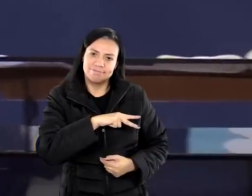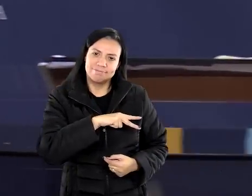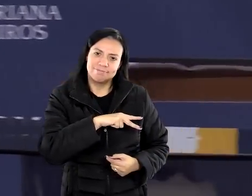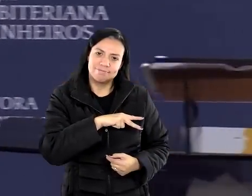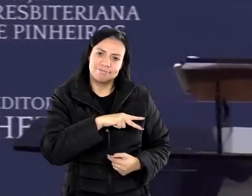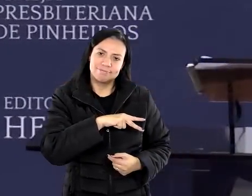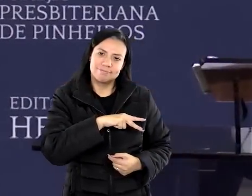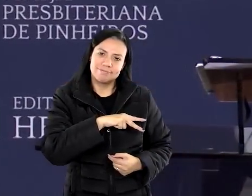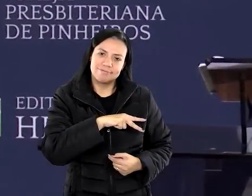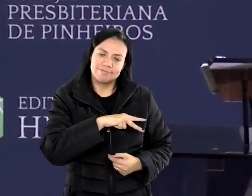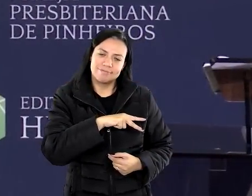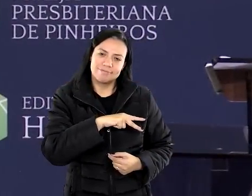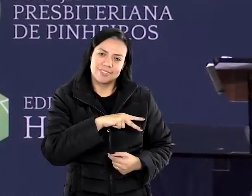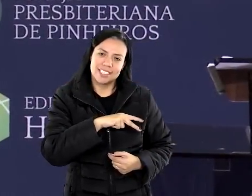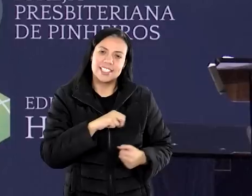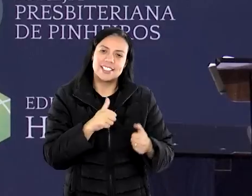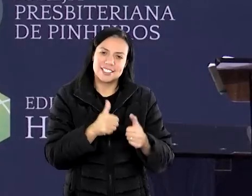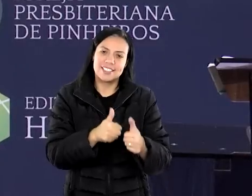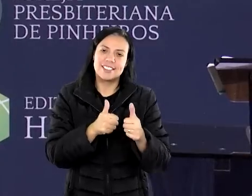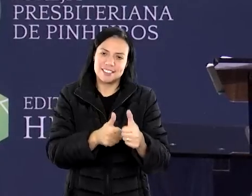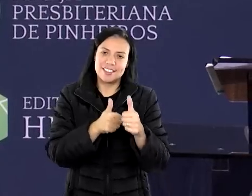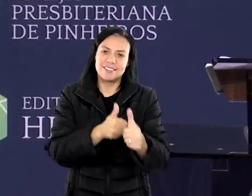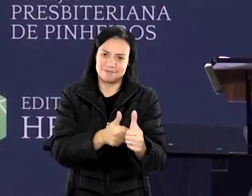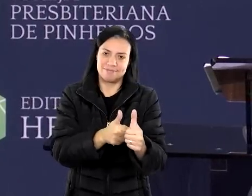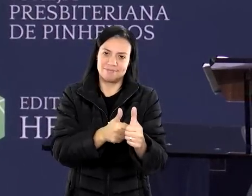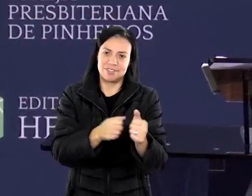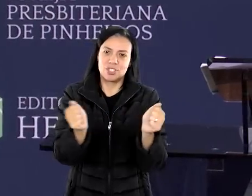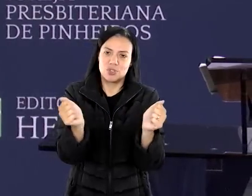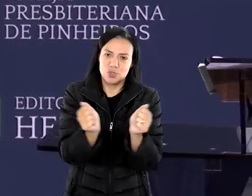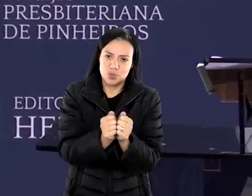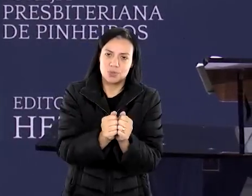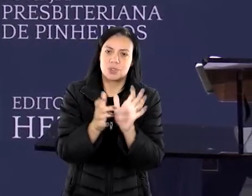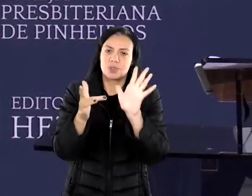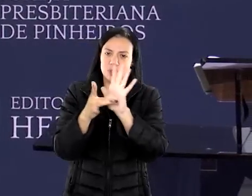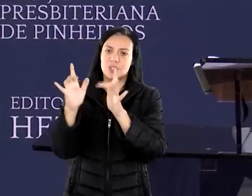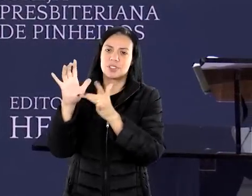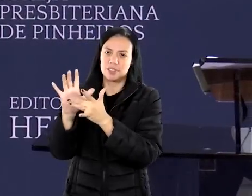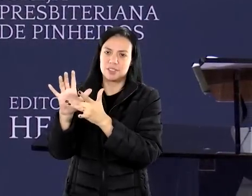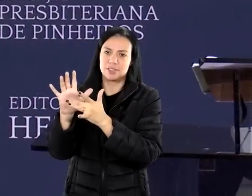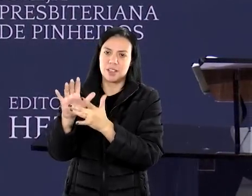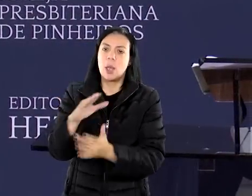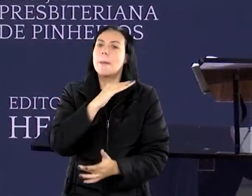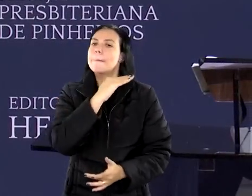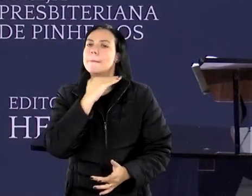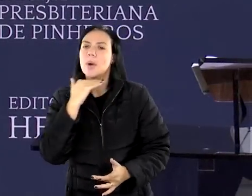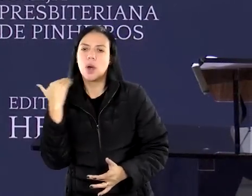e andar com atestado de óbito no bolso. Morreu.